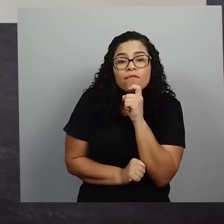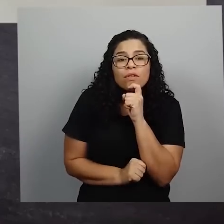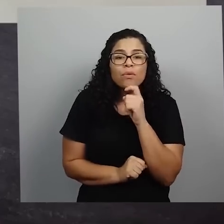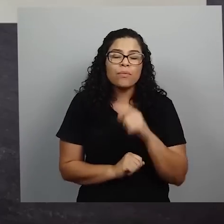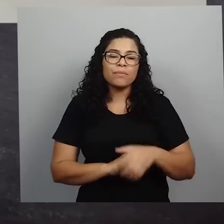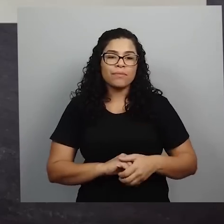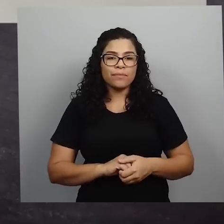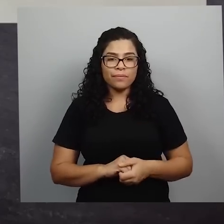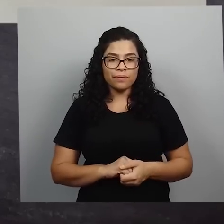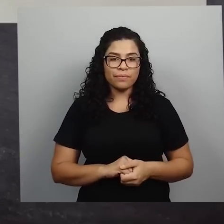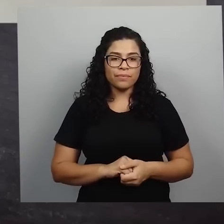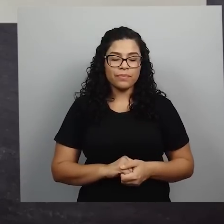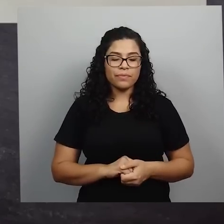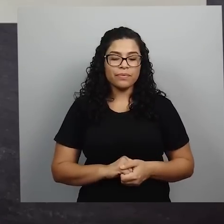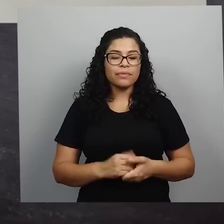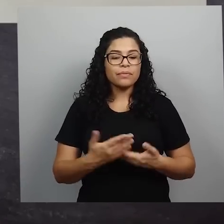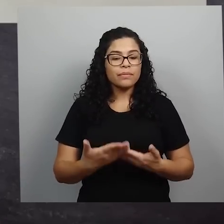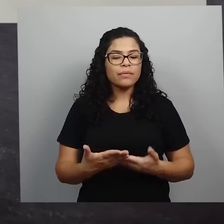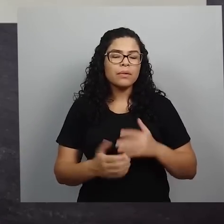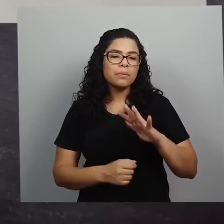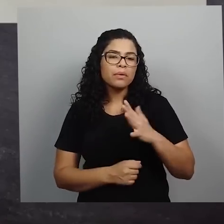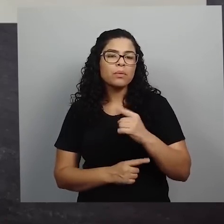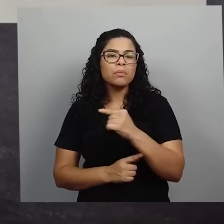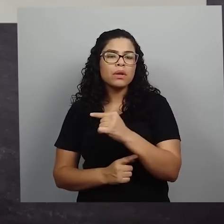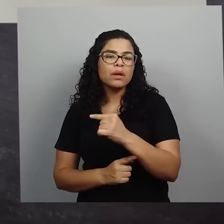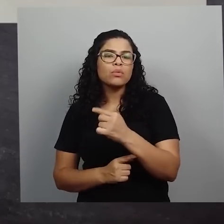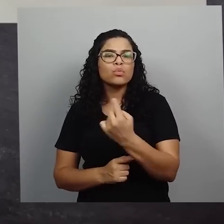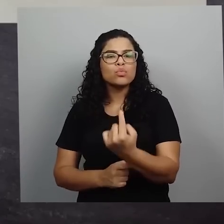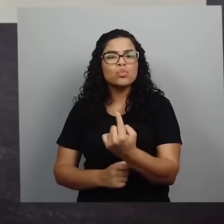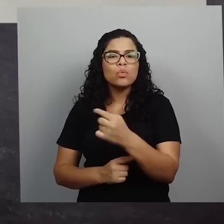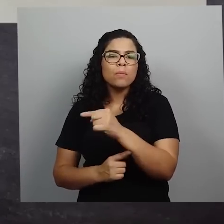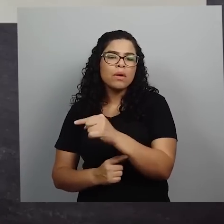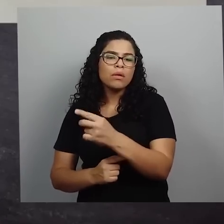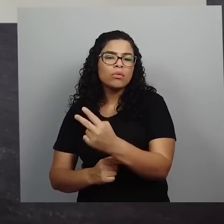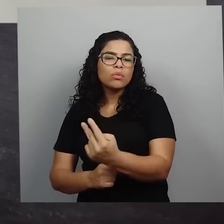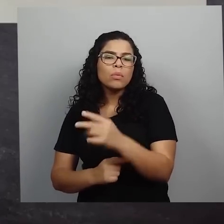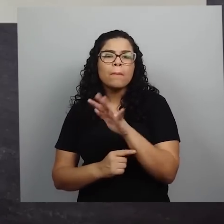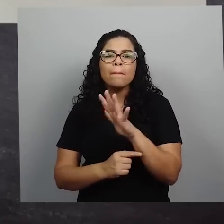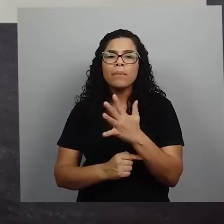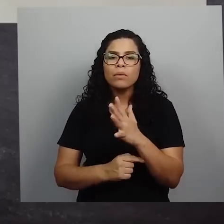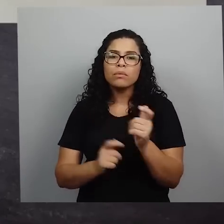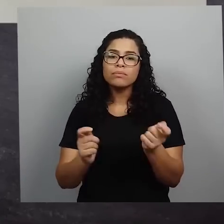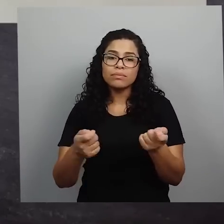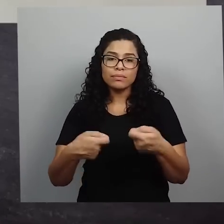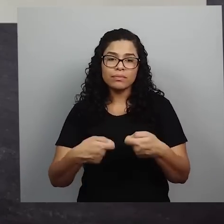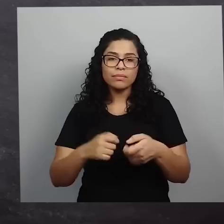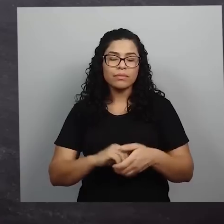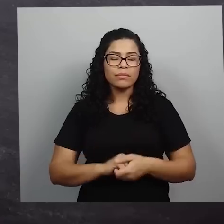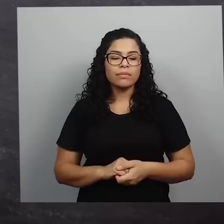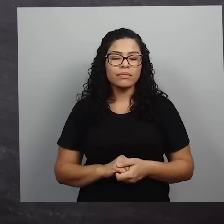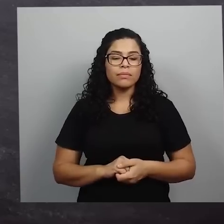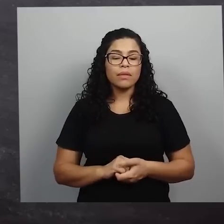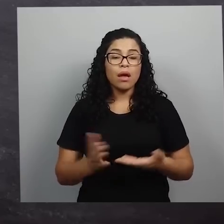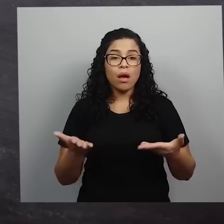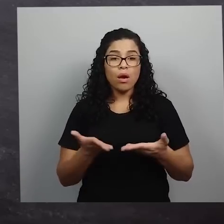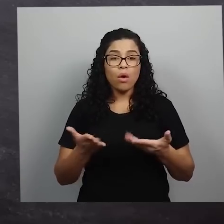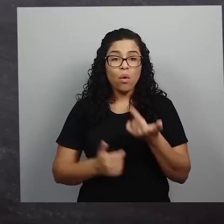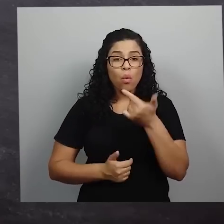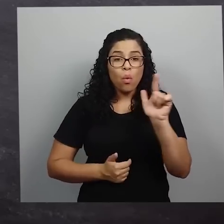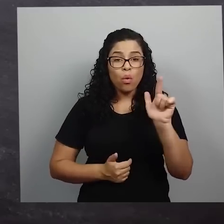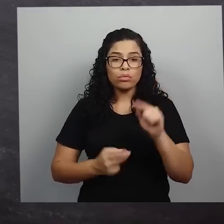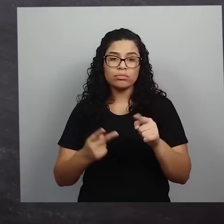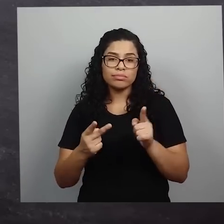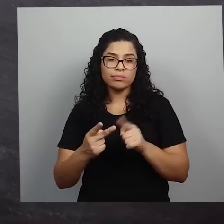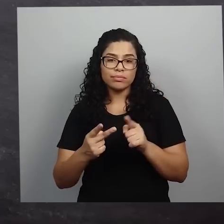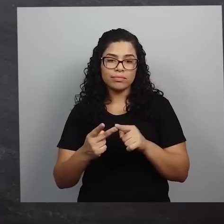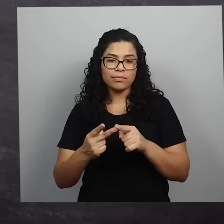elas atingem aqui os primeiros graus aqui dos números negativos. Vamos ao próximo probleminha.